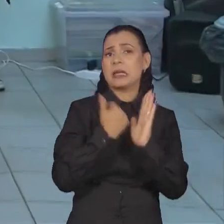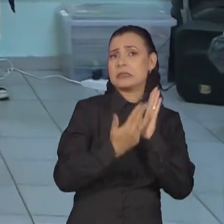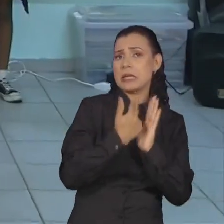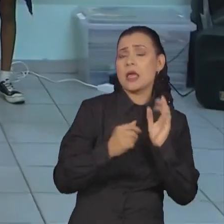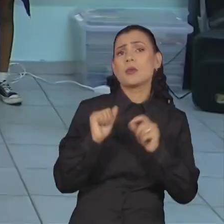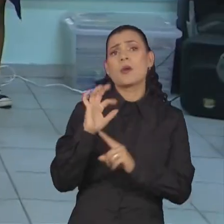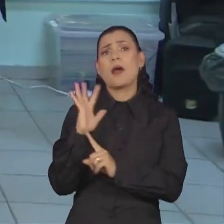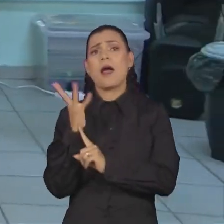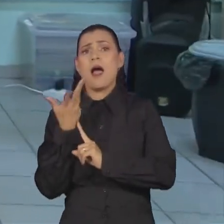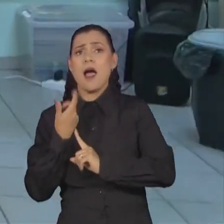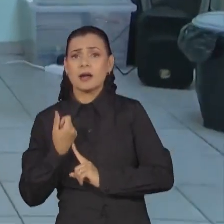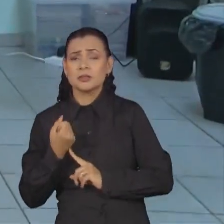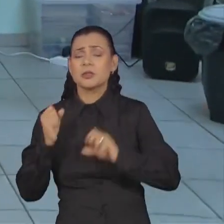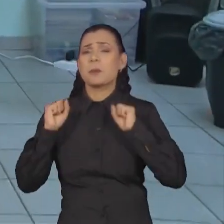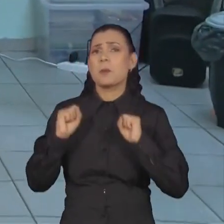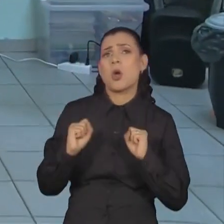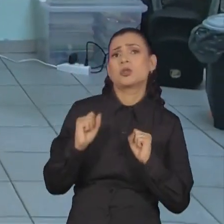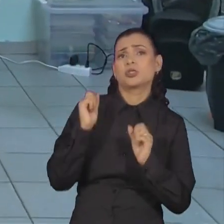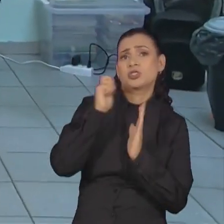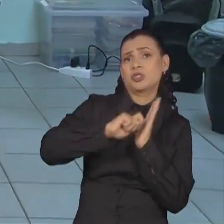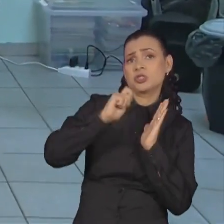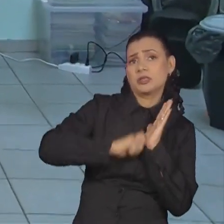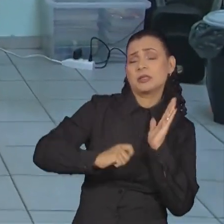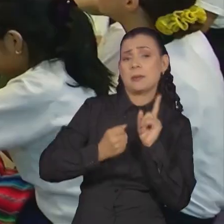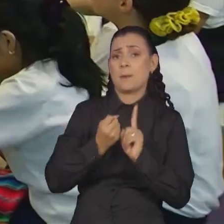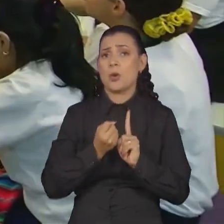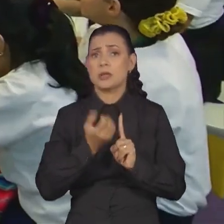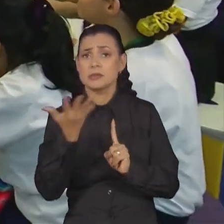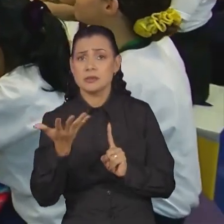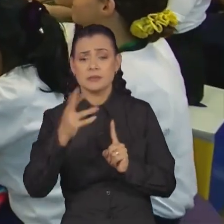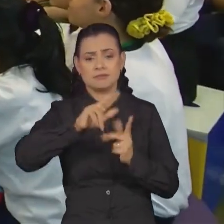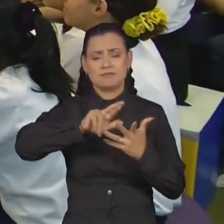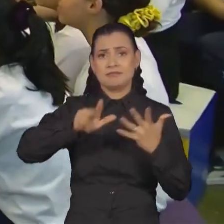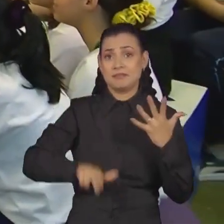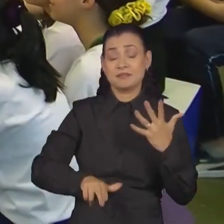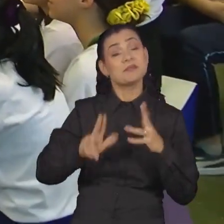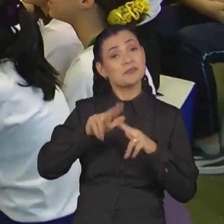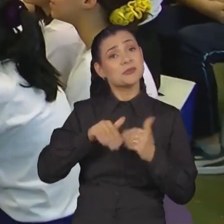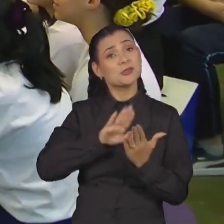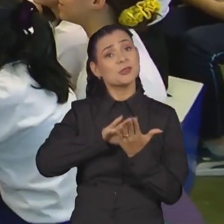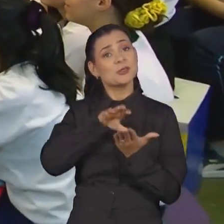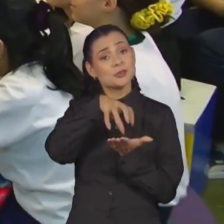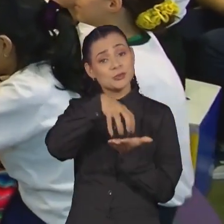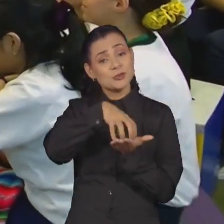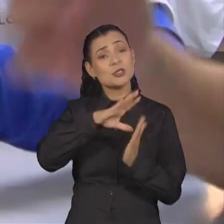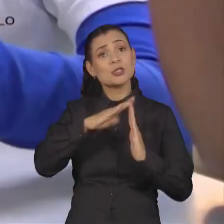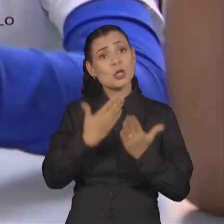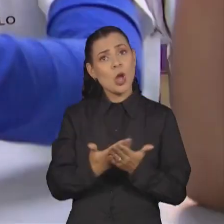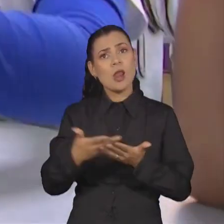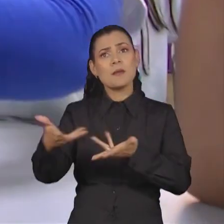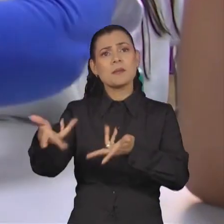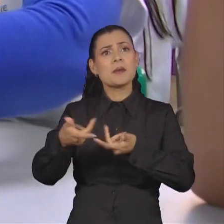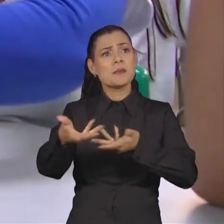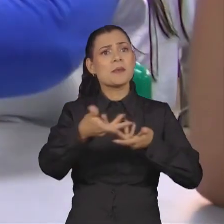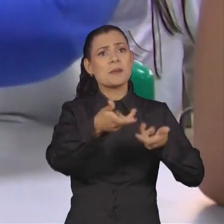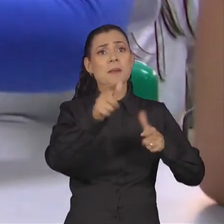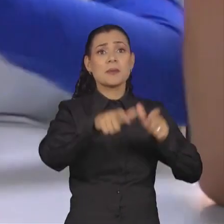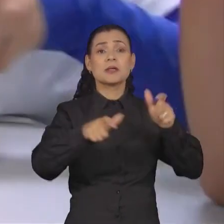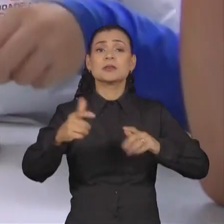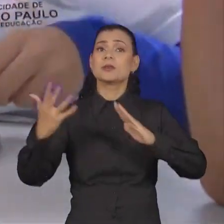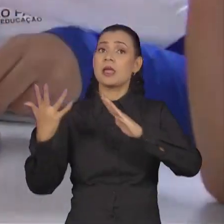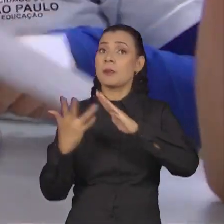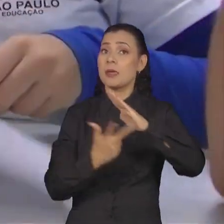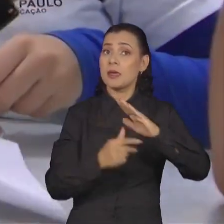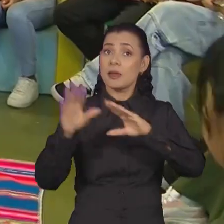desenho, da arte, seja através da escrita, da poesia. A EMF recebe diversos alunos filhos de imigrantes da